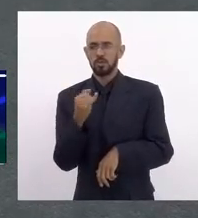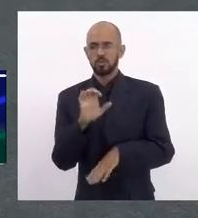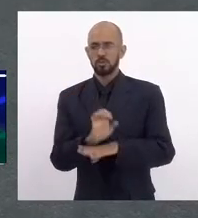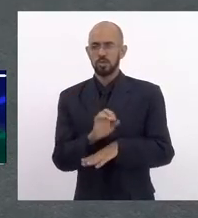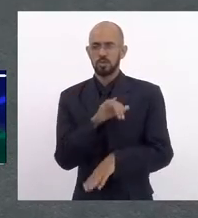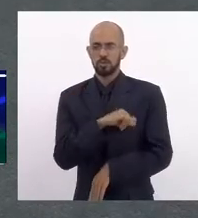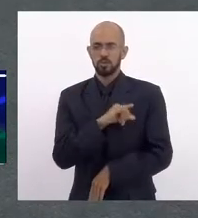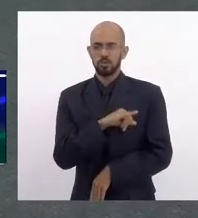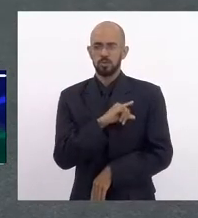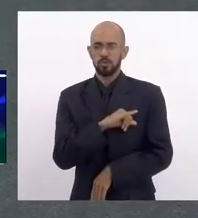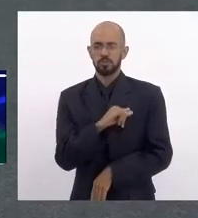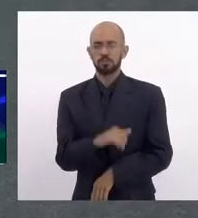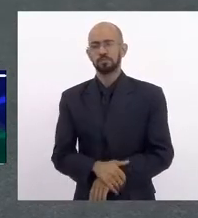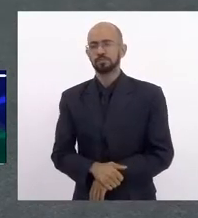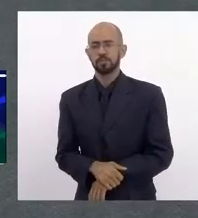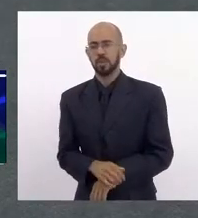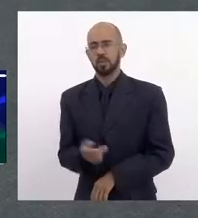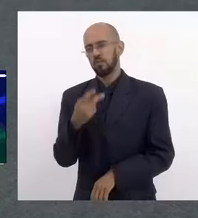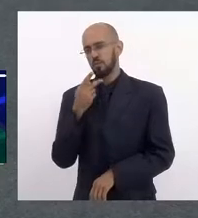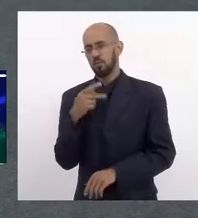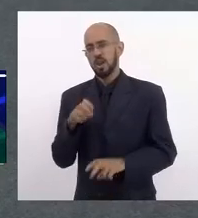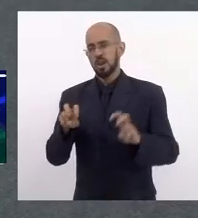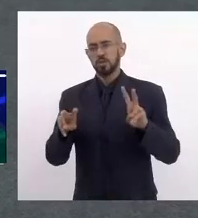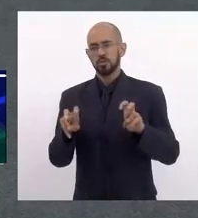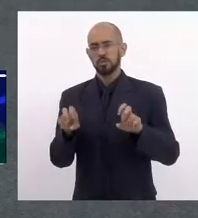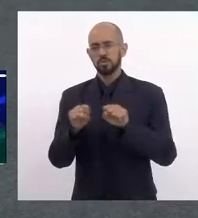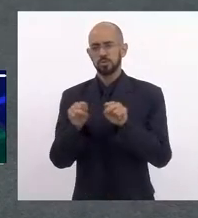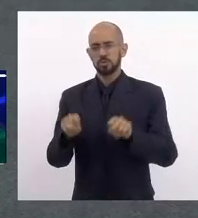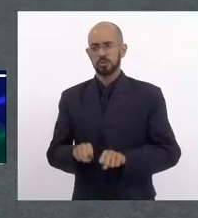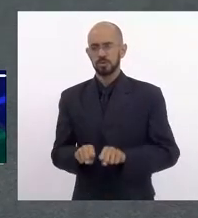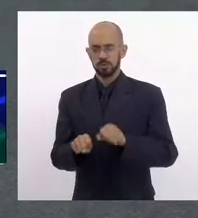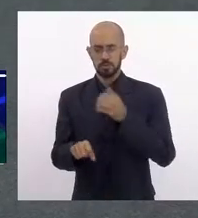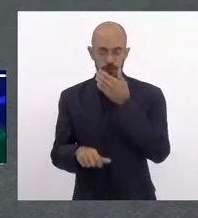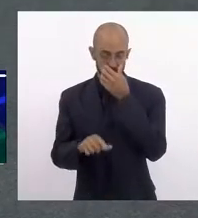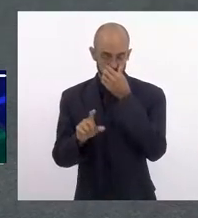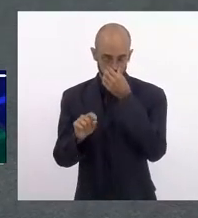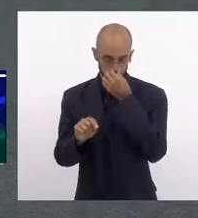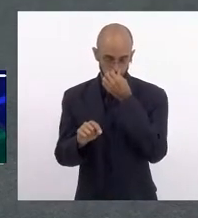Rio de Janeiro, que trata de um regime,